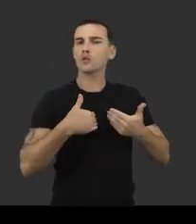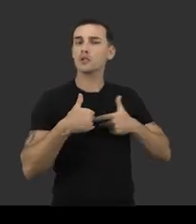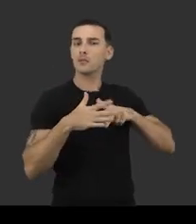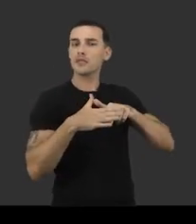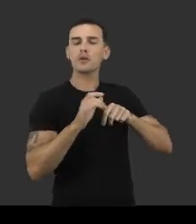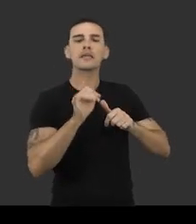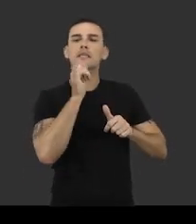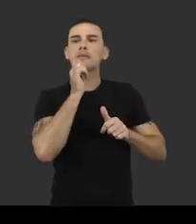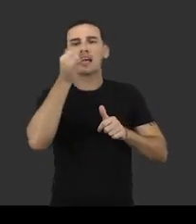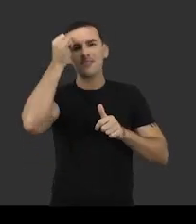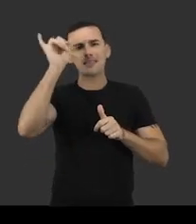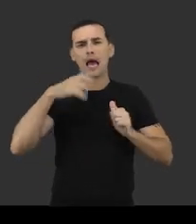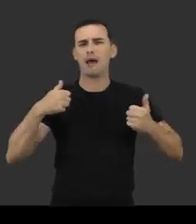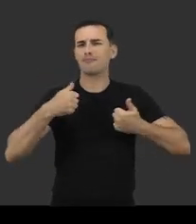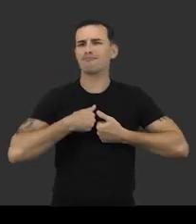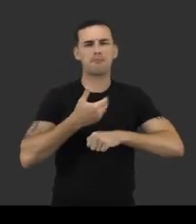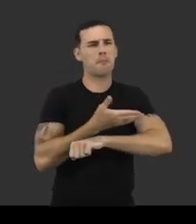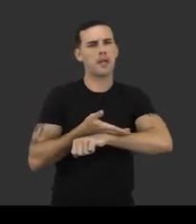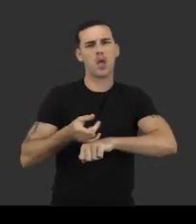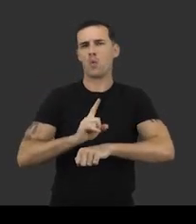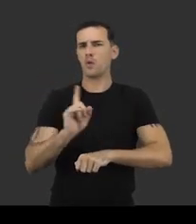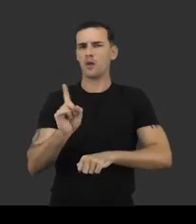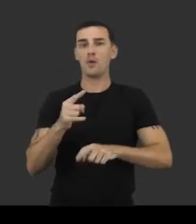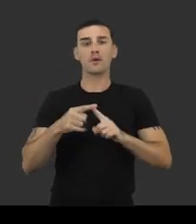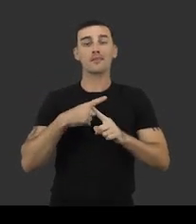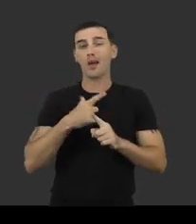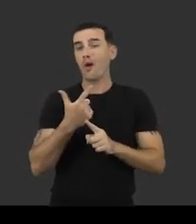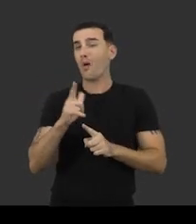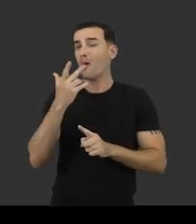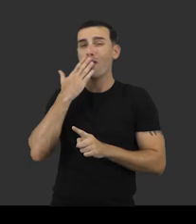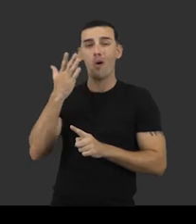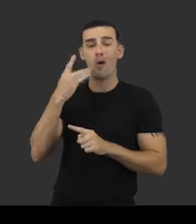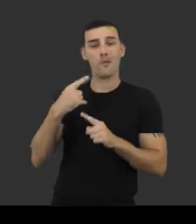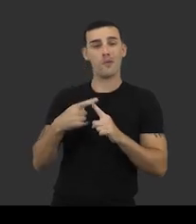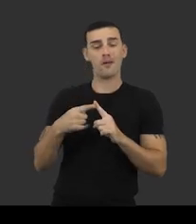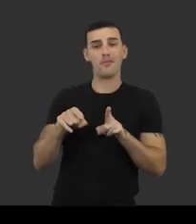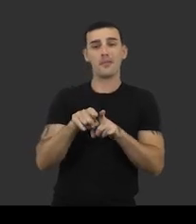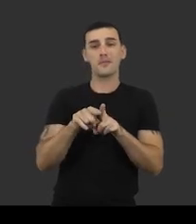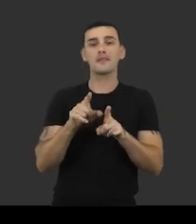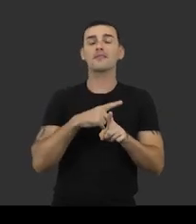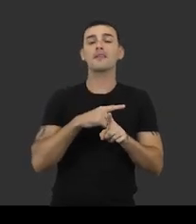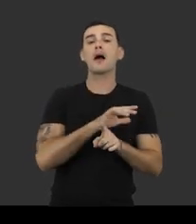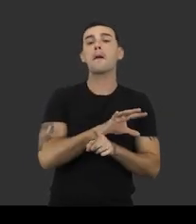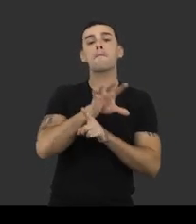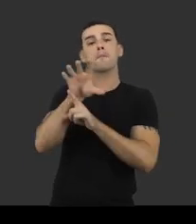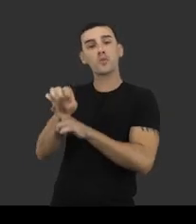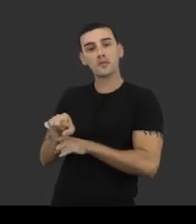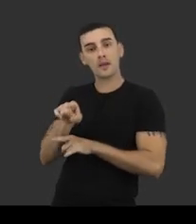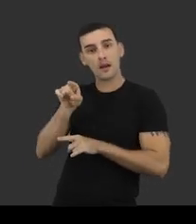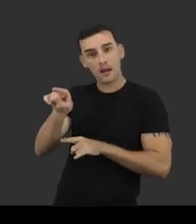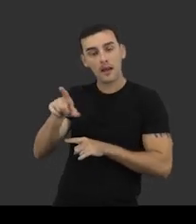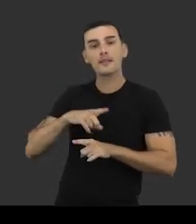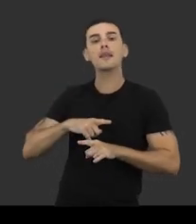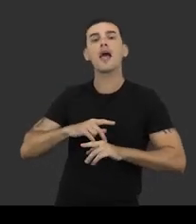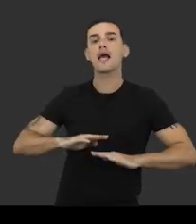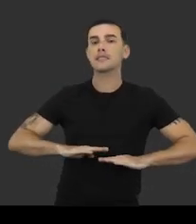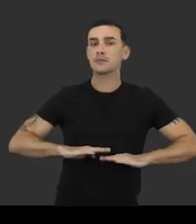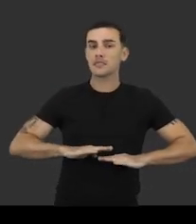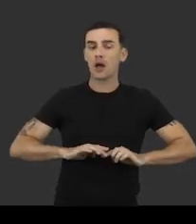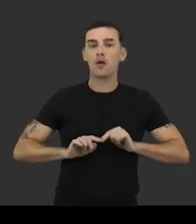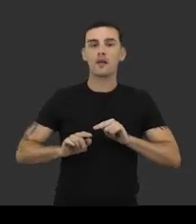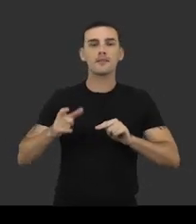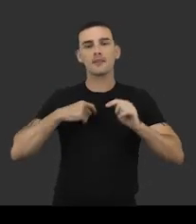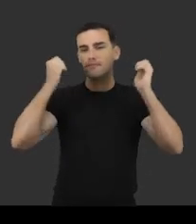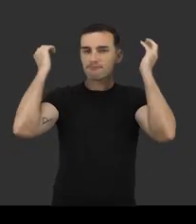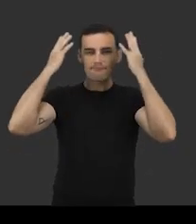atender com jaleco, branco, outra cor de jaleco, buscar o paciente lá na recepção com